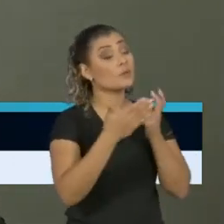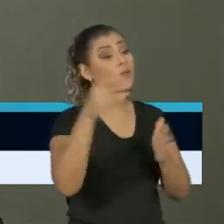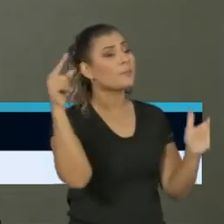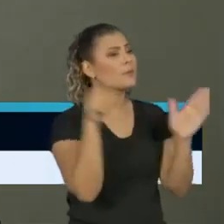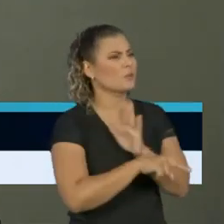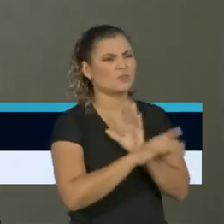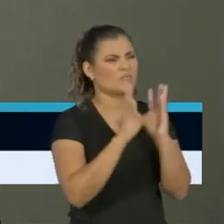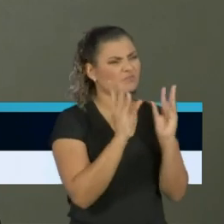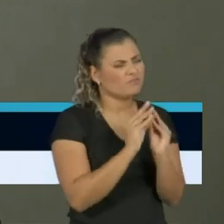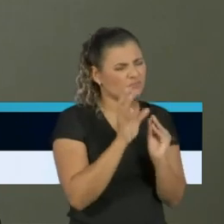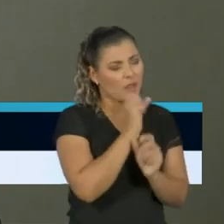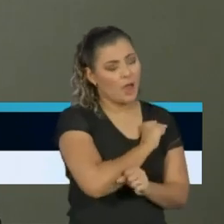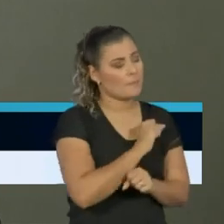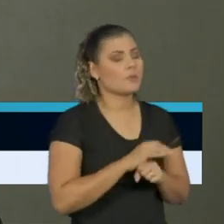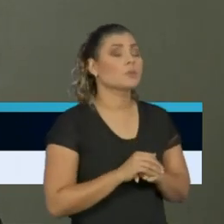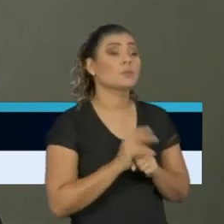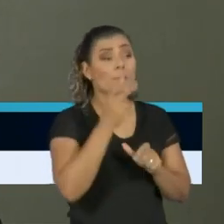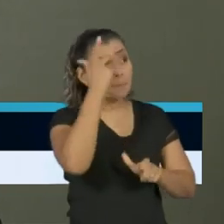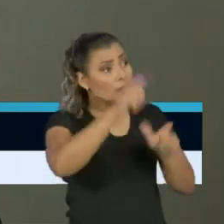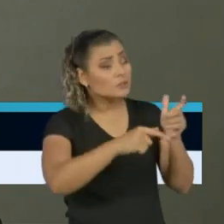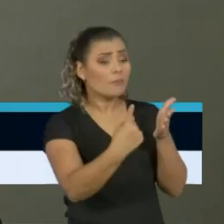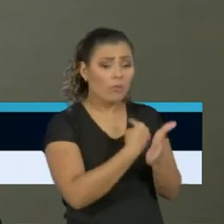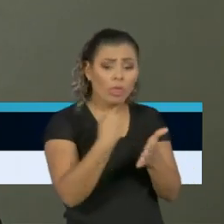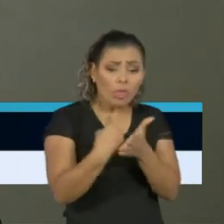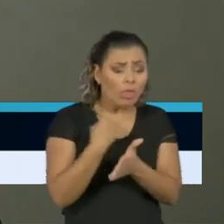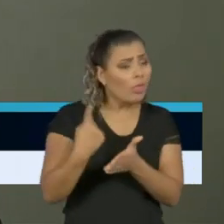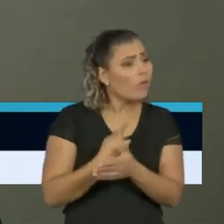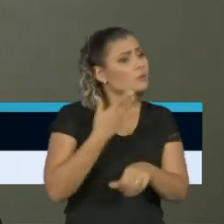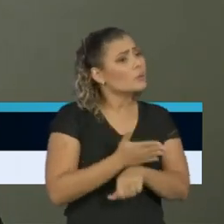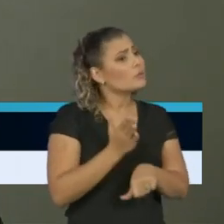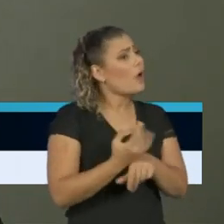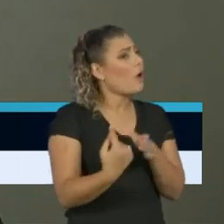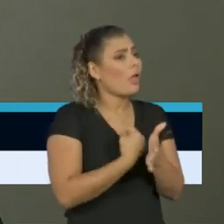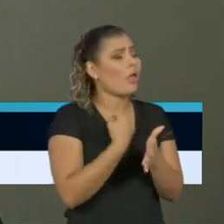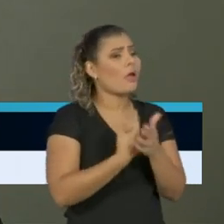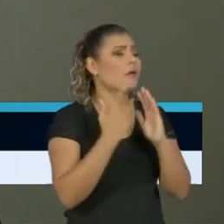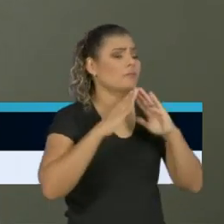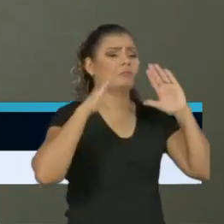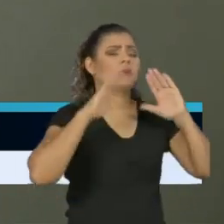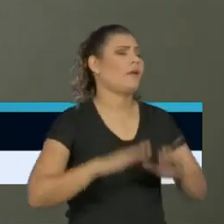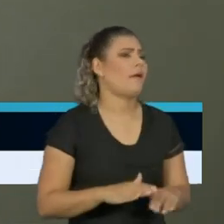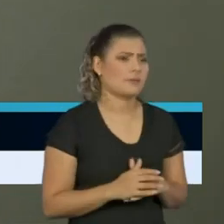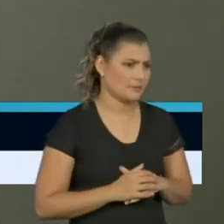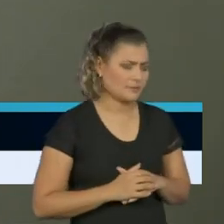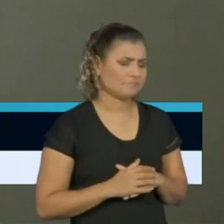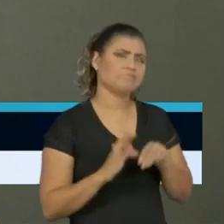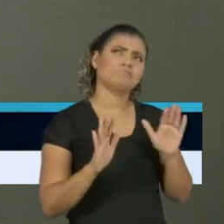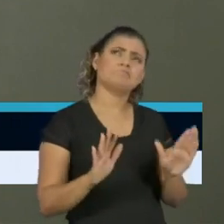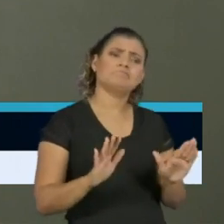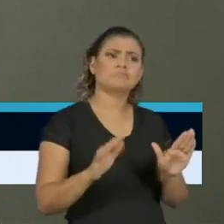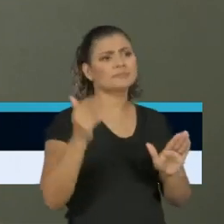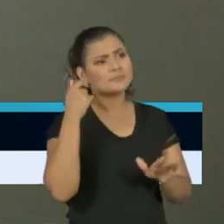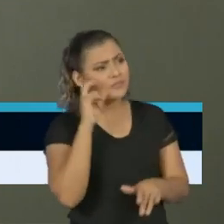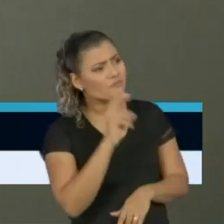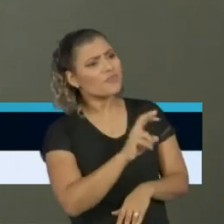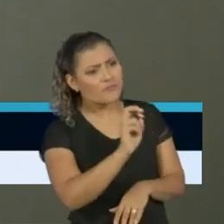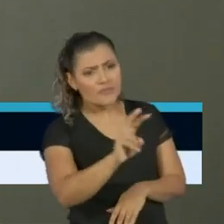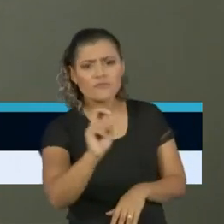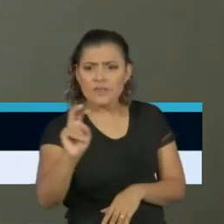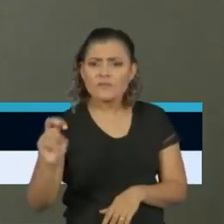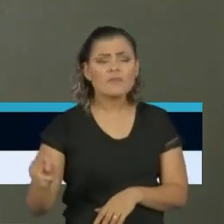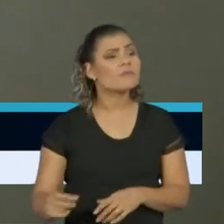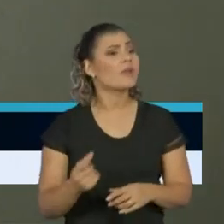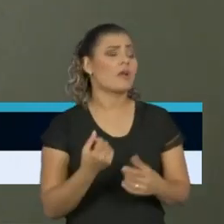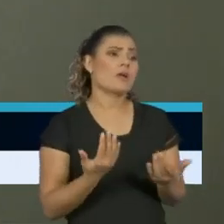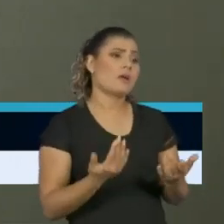muito prática, porque as pessoas elas nos perguntam em relação ao isolamento. A gente vê, evidentemente,